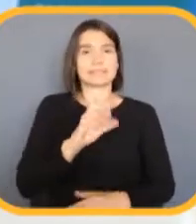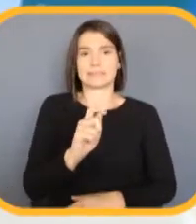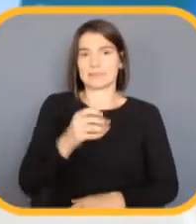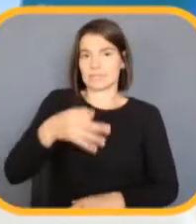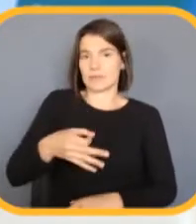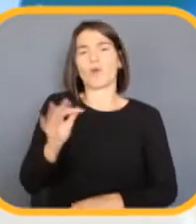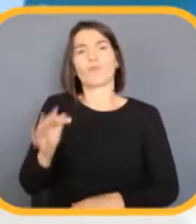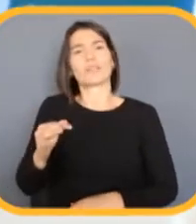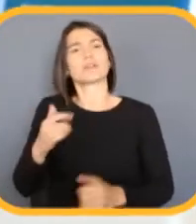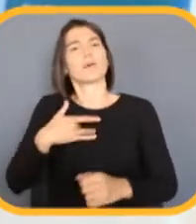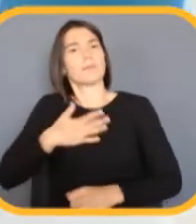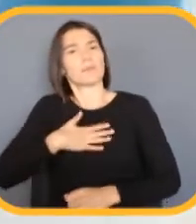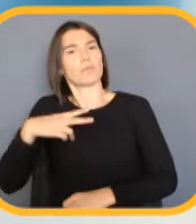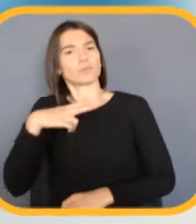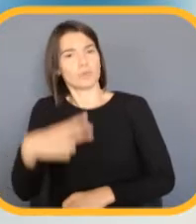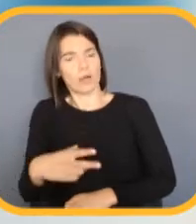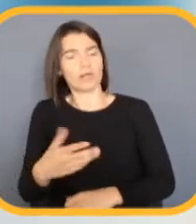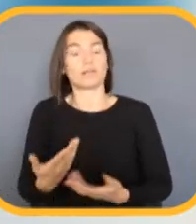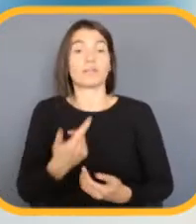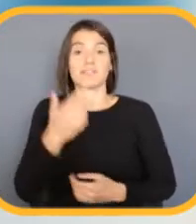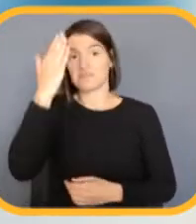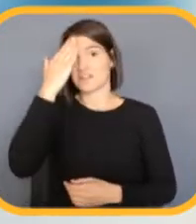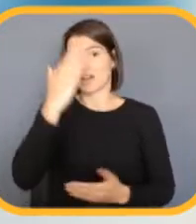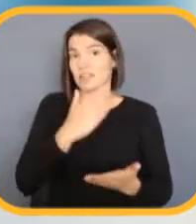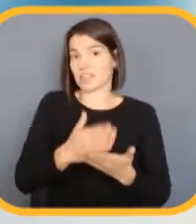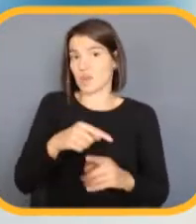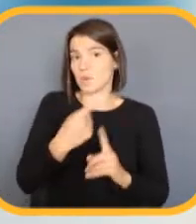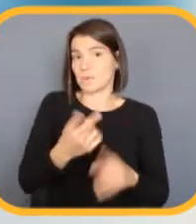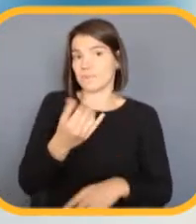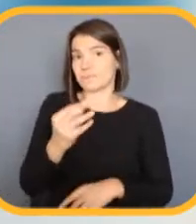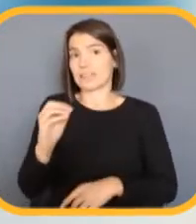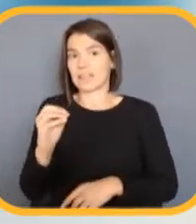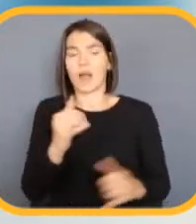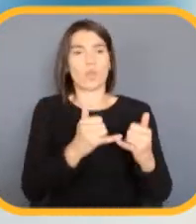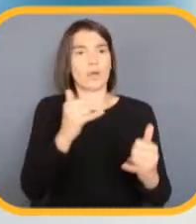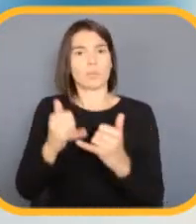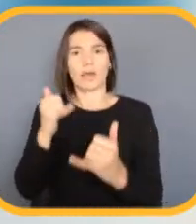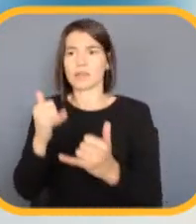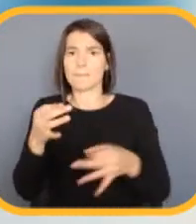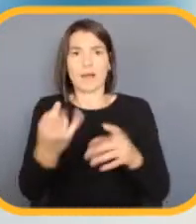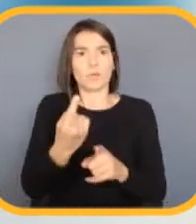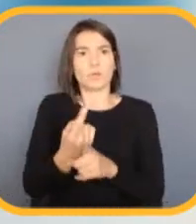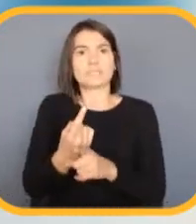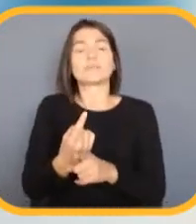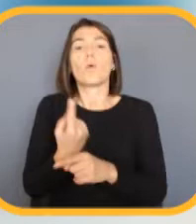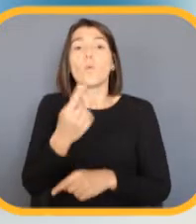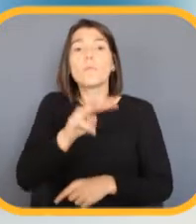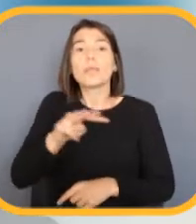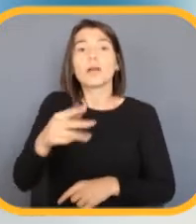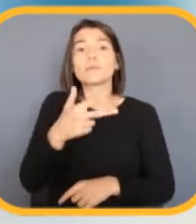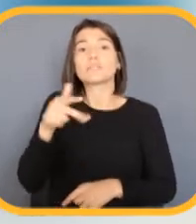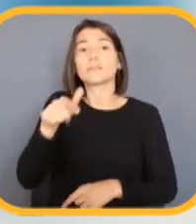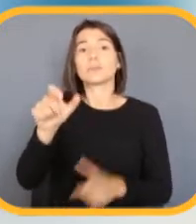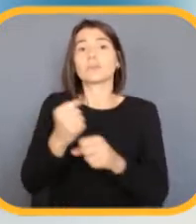Automação e Emprego em Portugal, da CIP, a Confederação Empresarial de Portugal, prevê que, até 2030, a automação